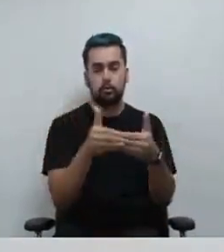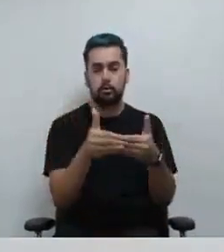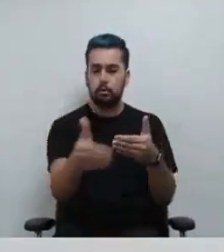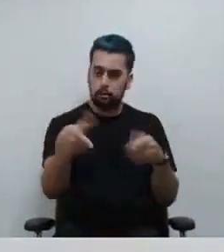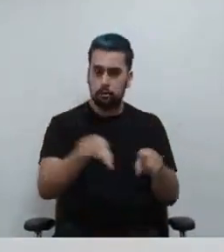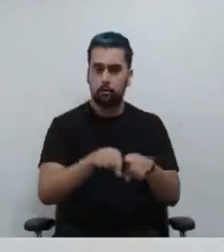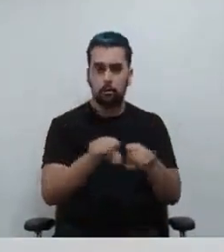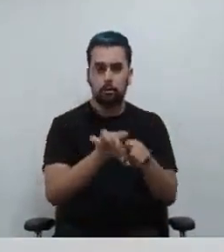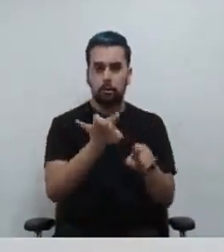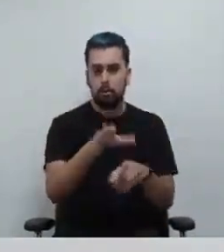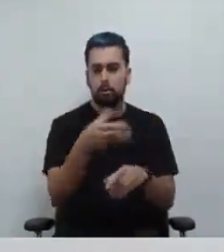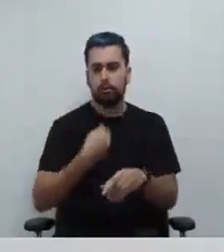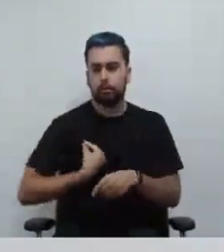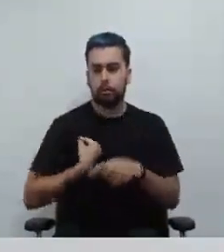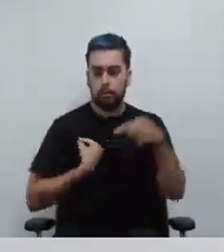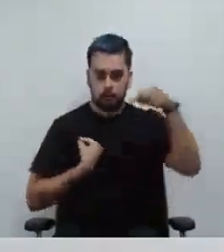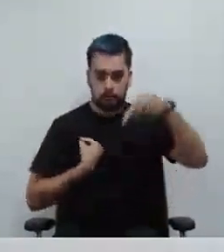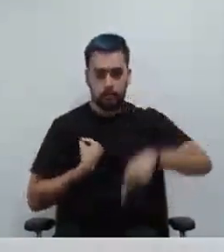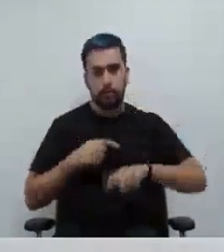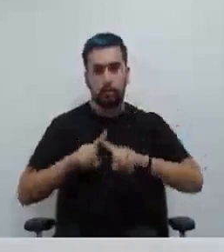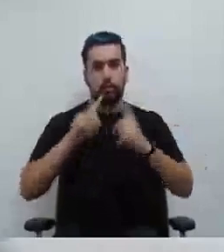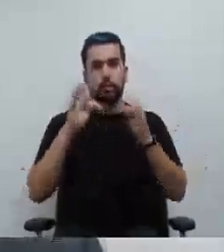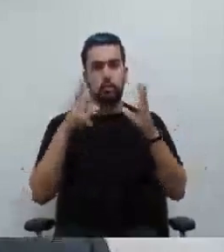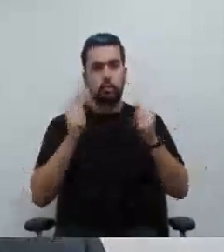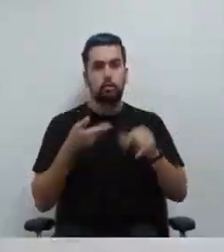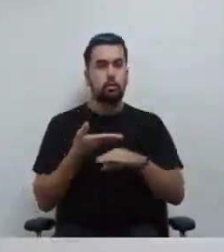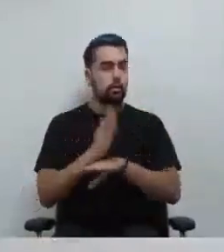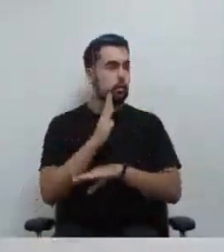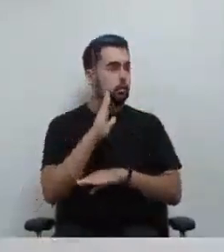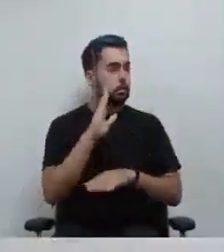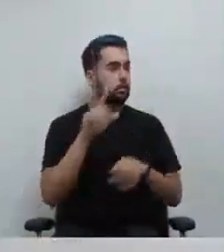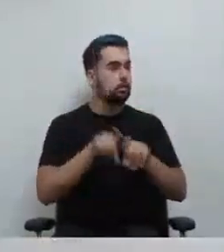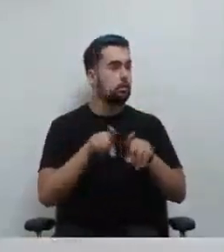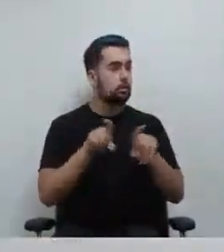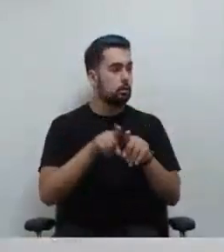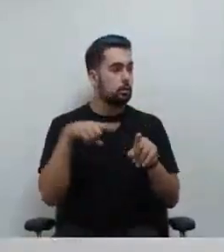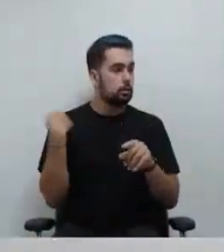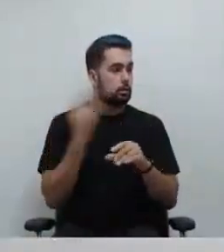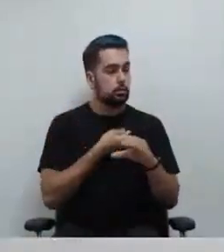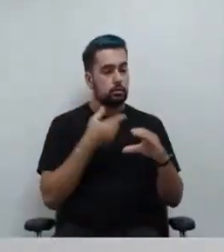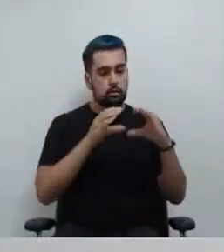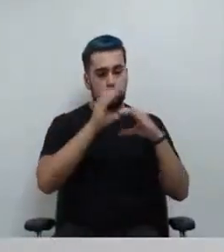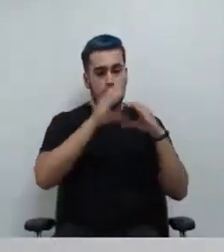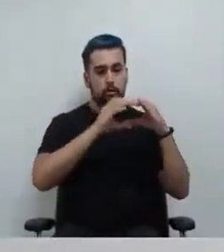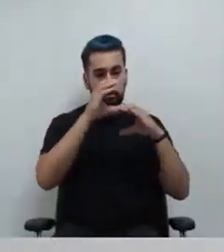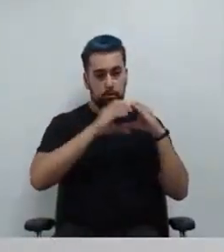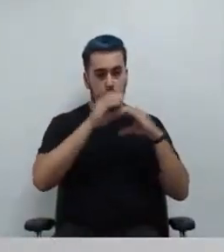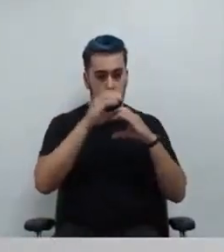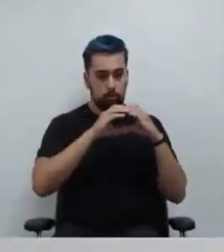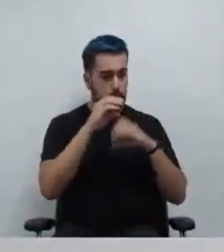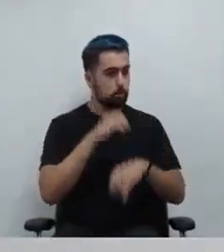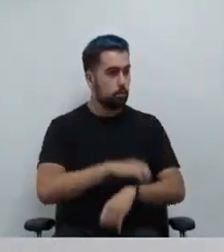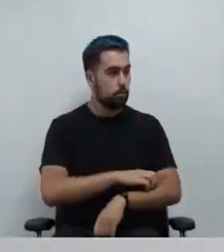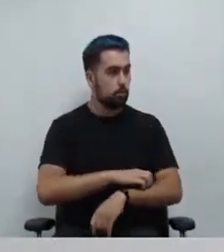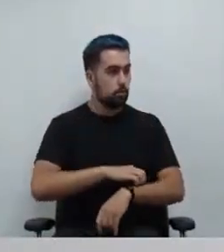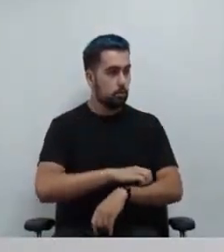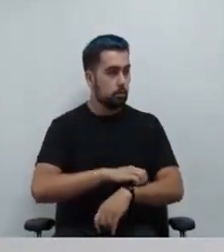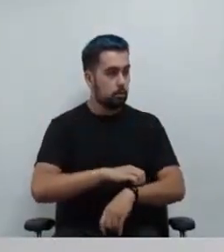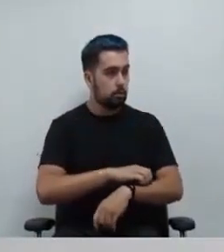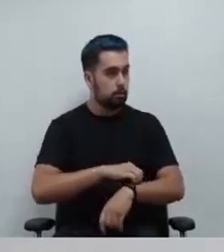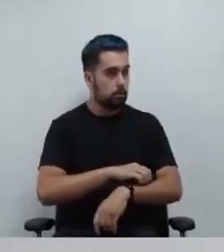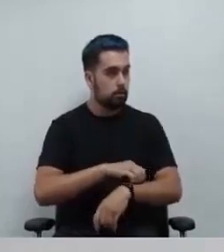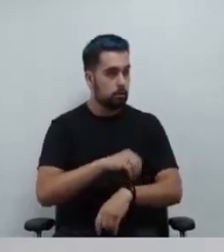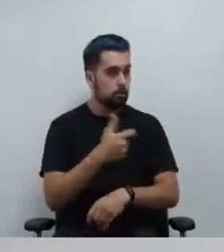obviamente, não só os que estão aqui, a todos que foram aprovados em nosso concurso. Eu voltando então aqui agora